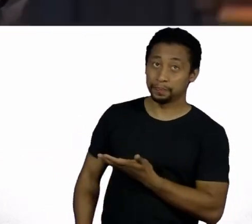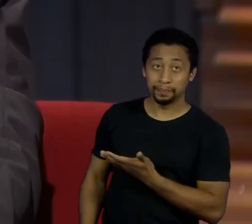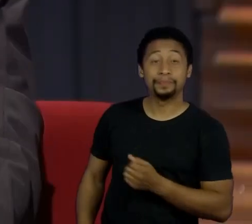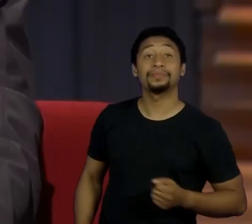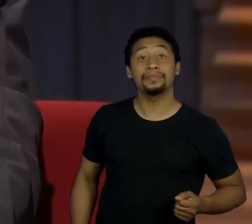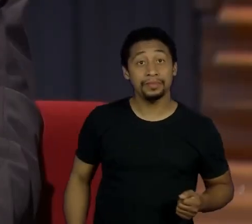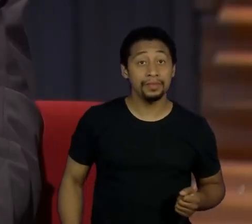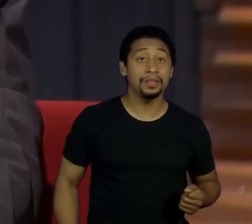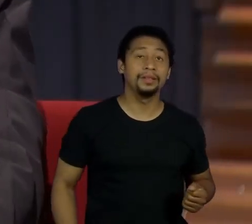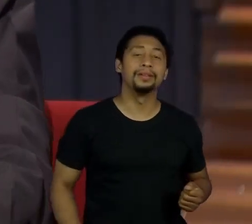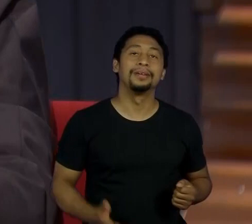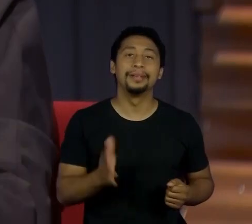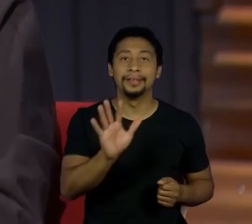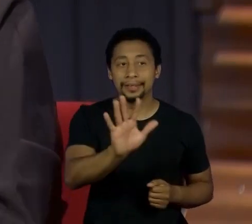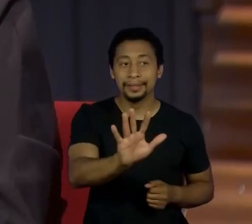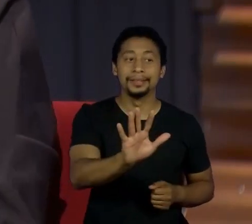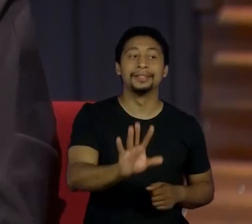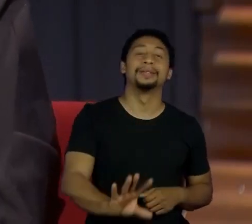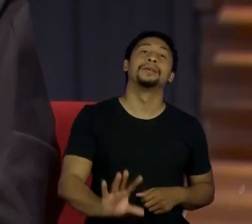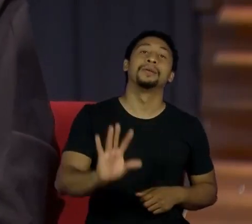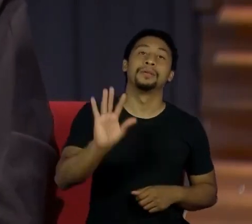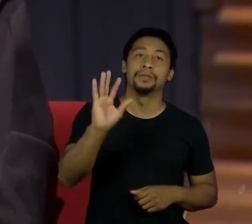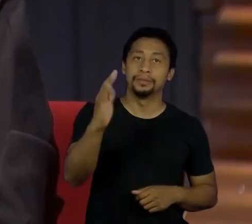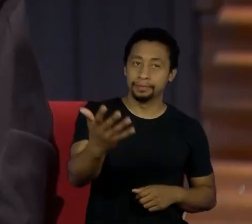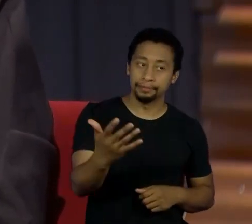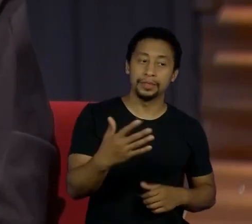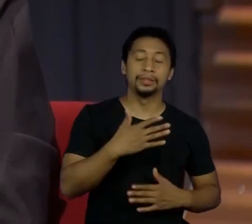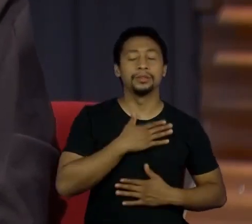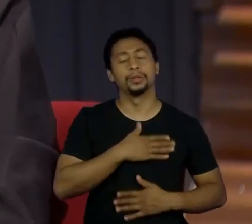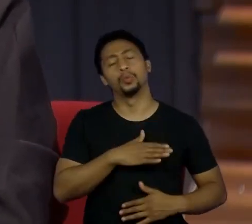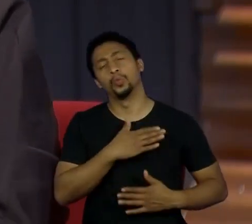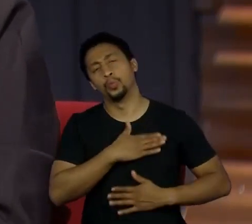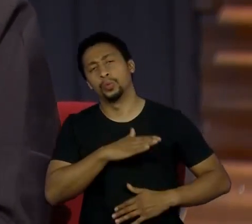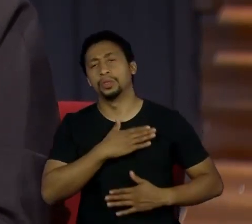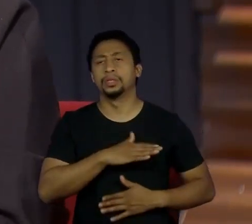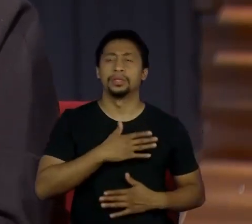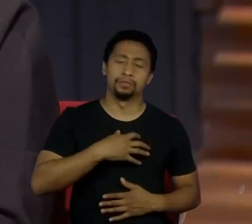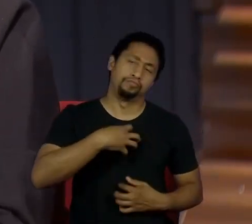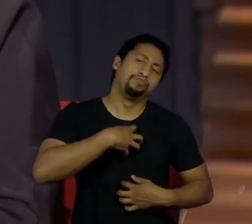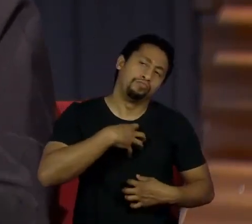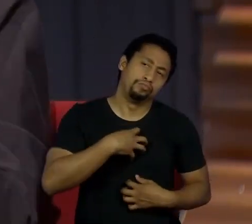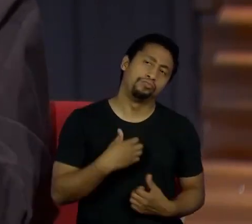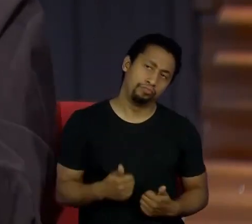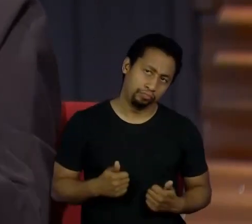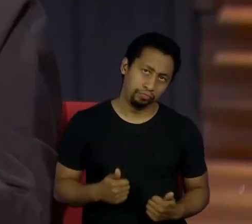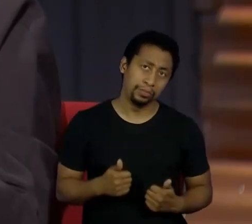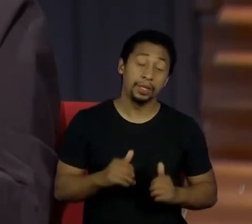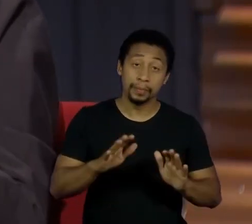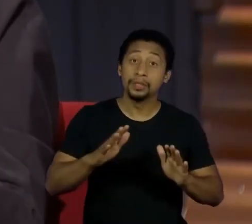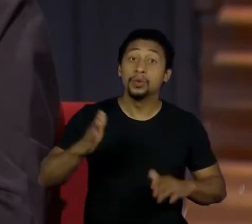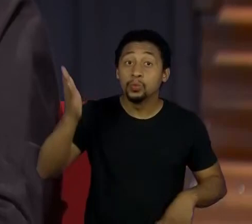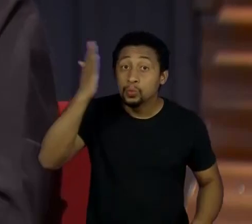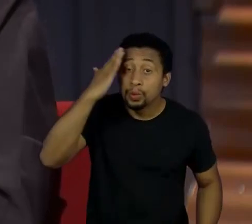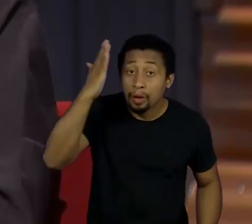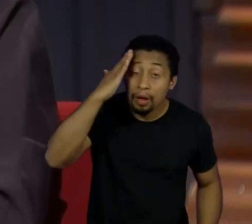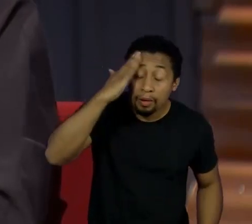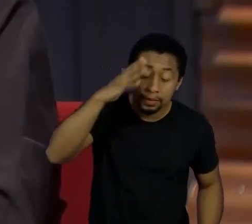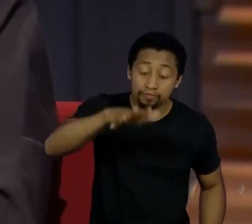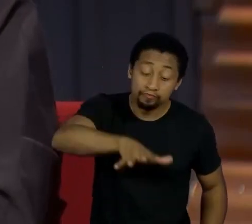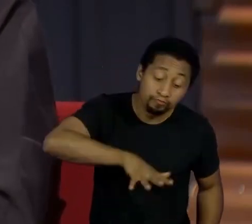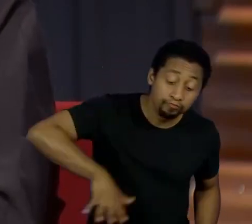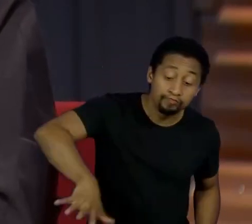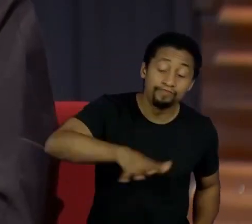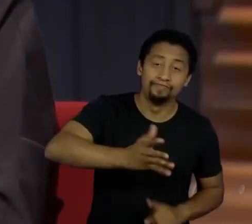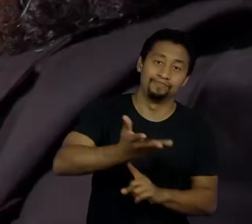isso me deu uma certa tranquilidade eu sabia que no meu ambiente no ambiente artístico